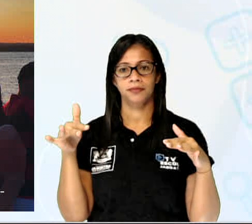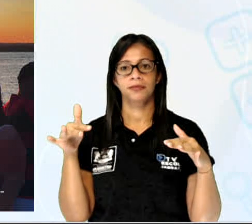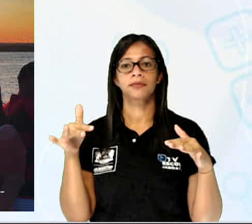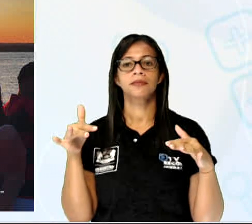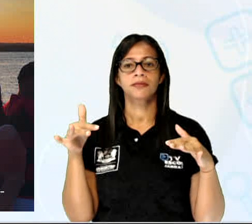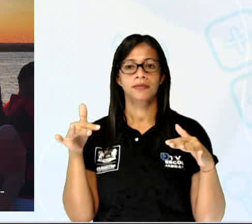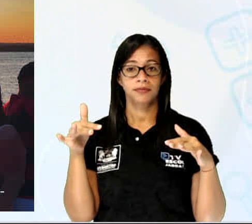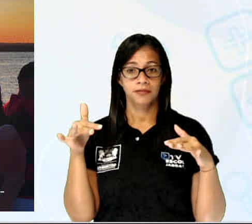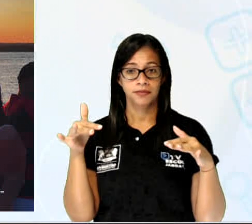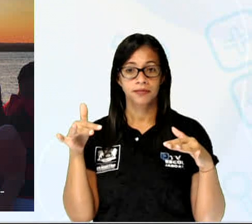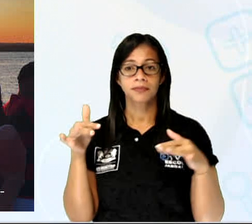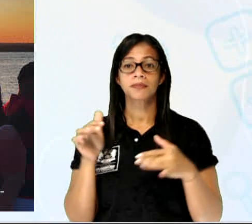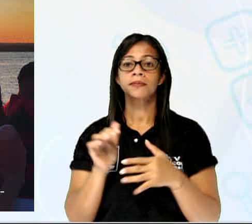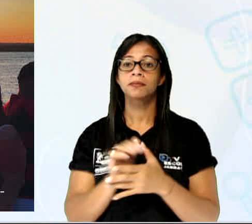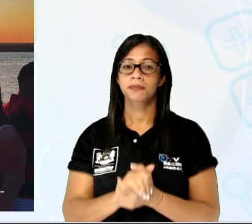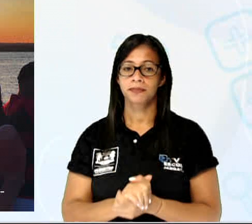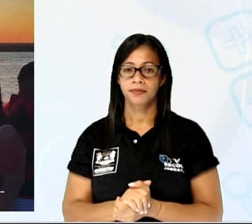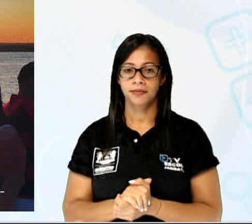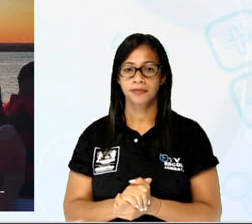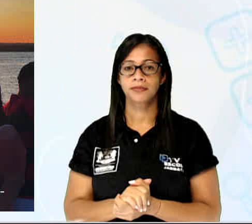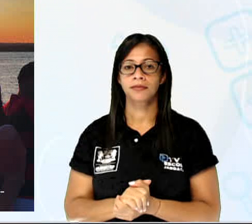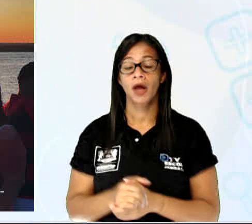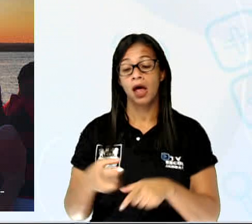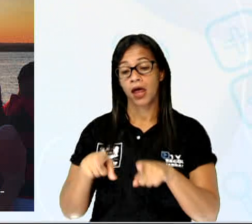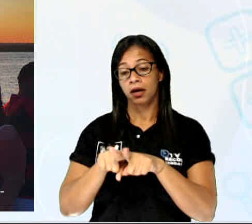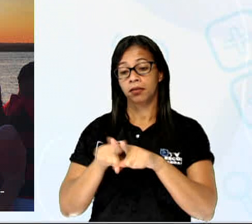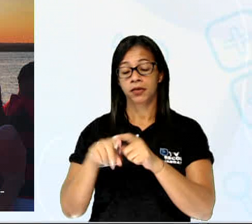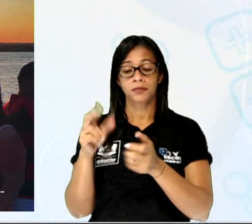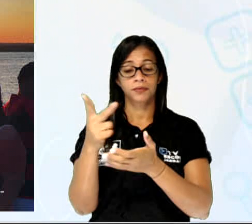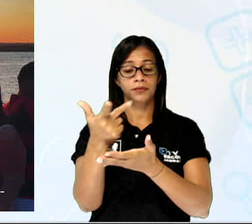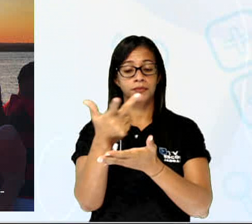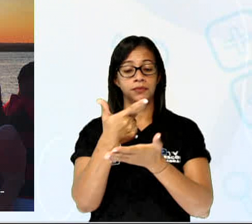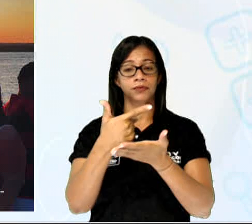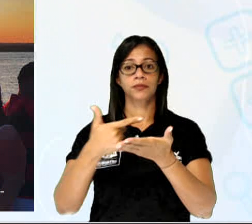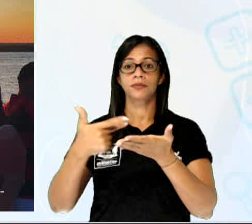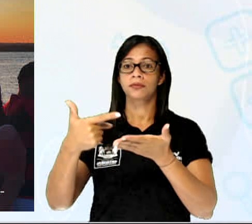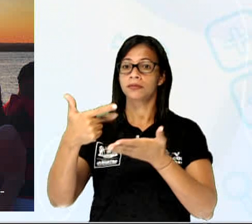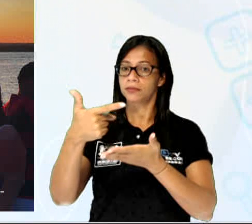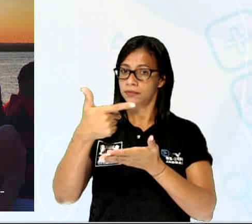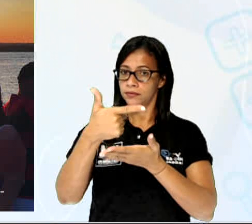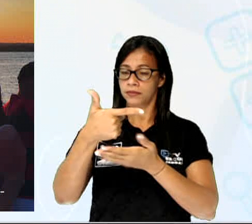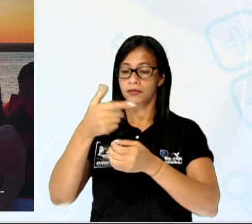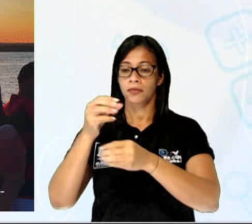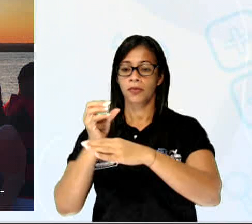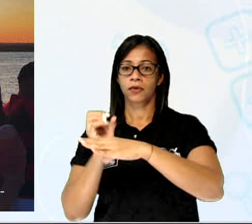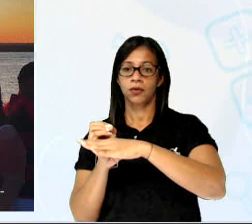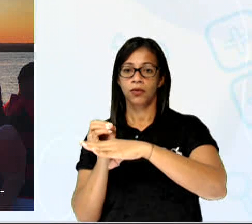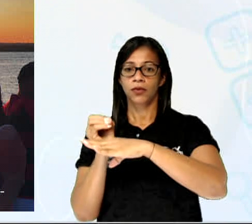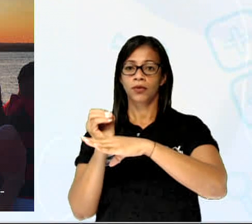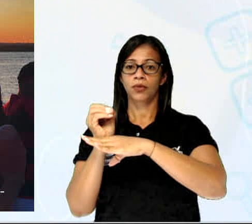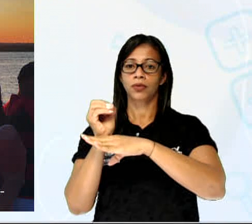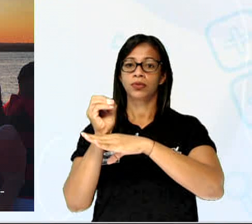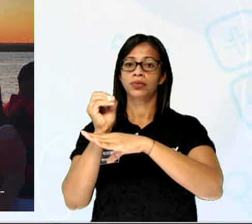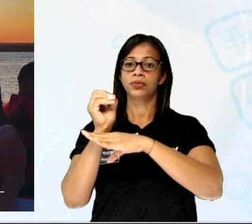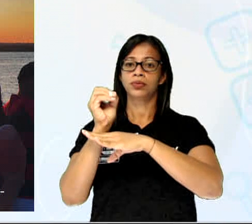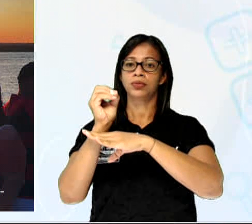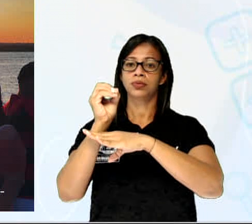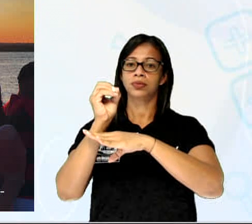o registro em um desenho, não é? O desenho do nascer do Sol. Ele está nascendo ali próximo